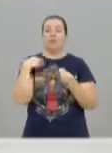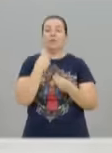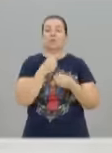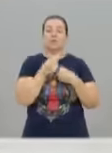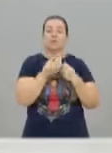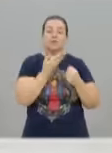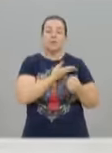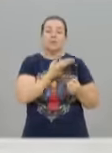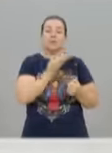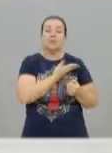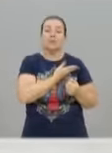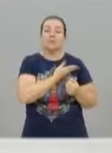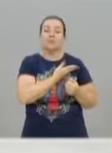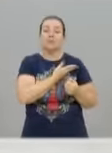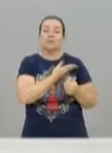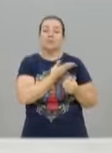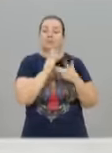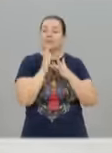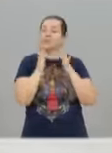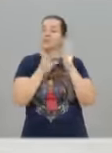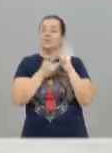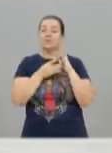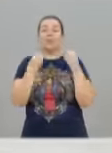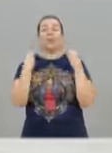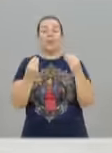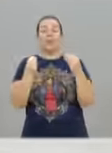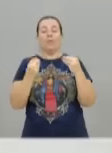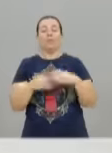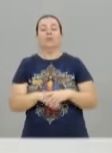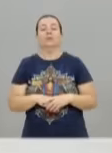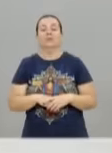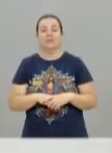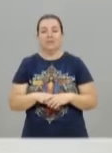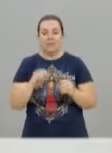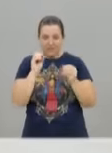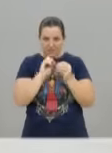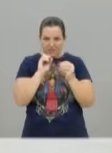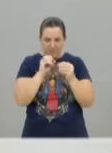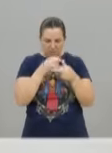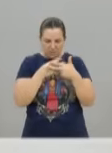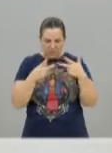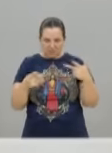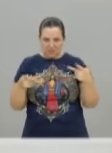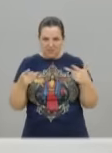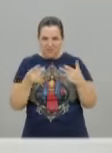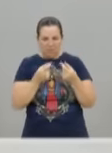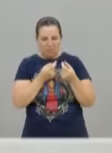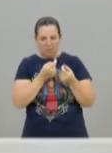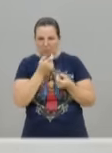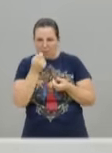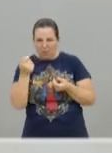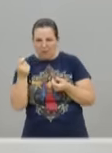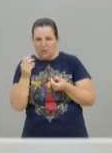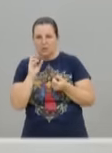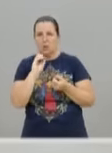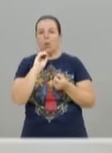discipulado nós estamos apegados em regrinhas ou no bem